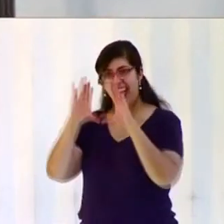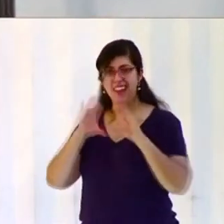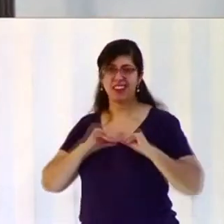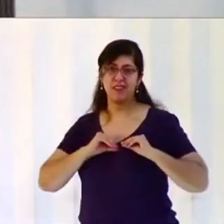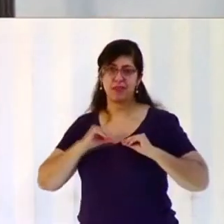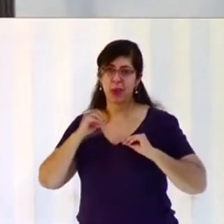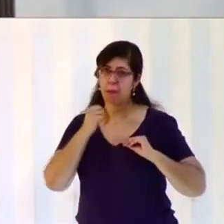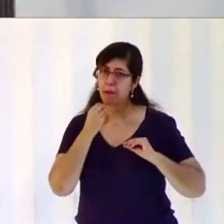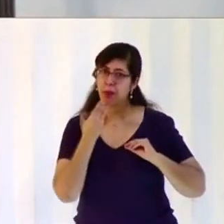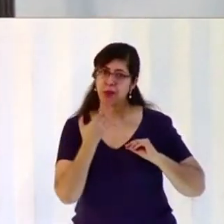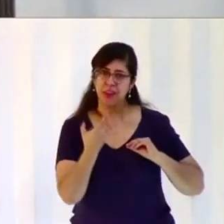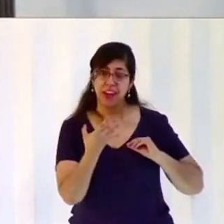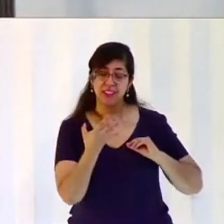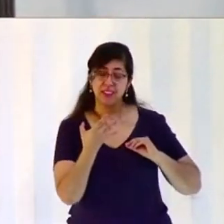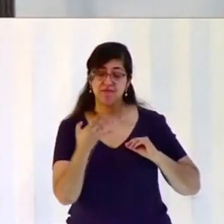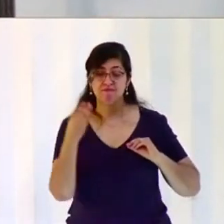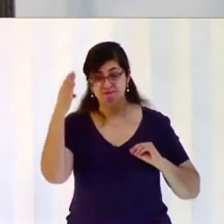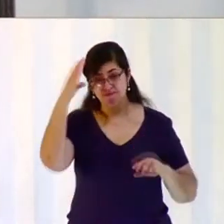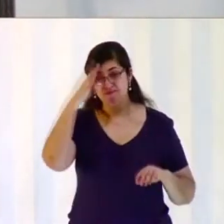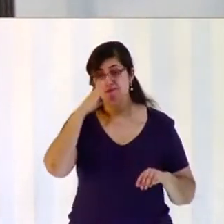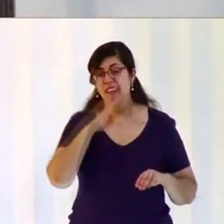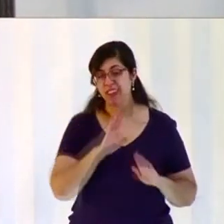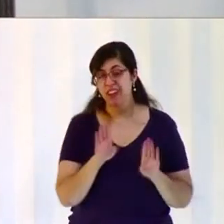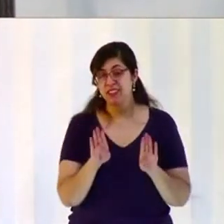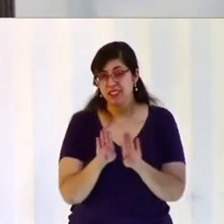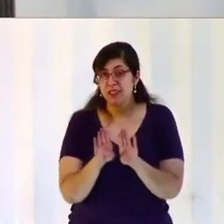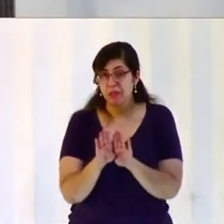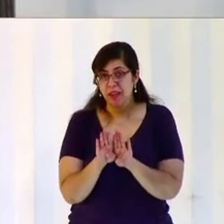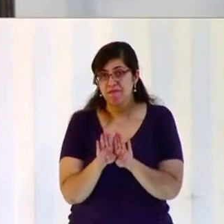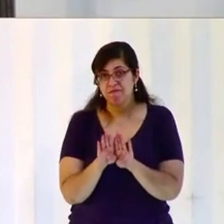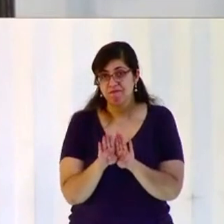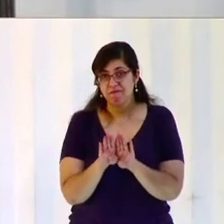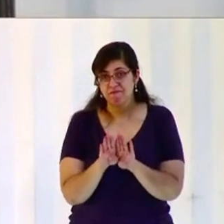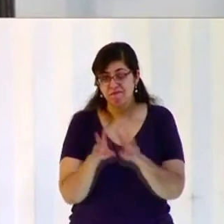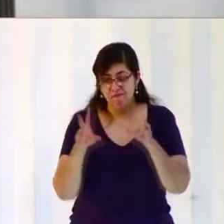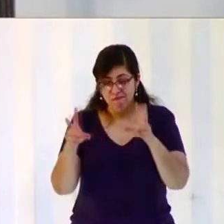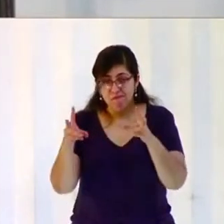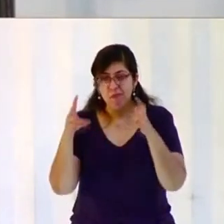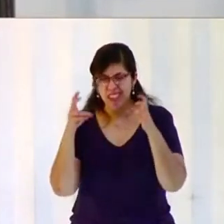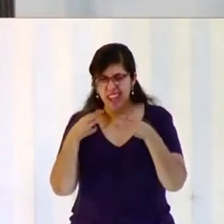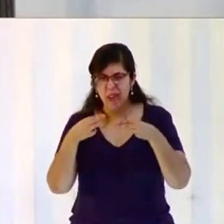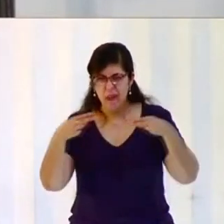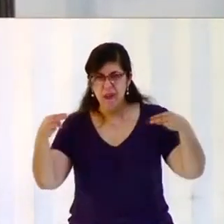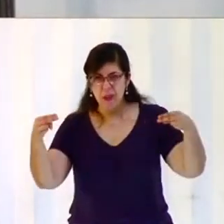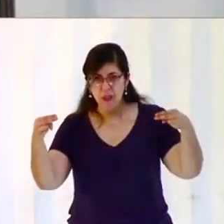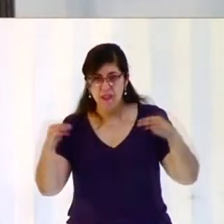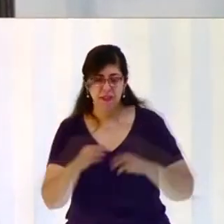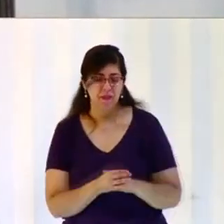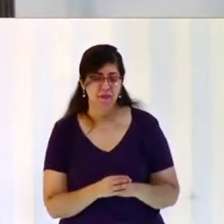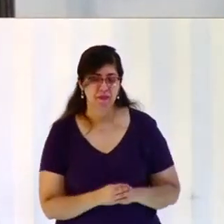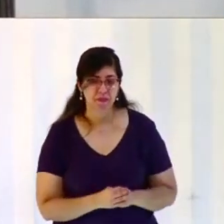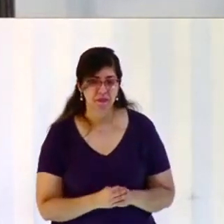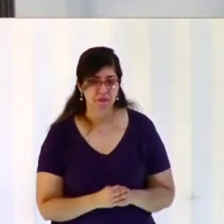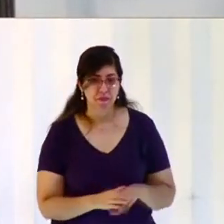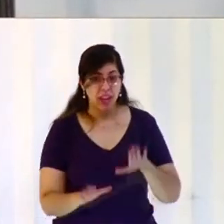bondades e maldades em relação ao cristianismo. Você sabia que uma das maiores dificuldades para as pessoas